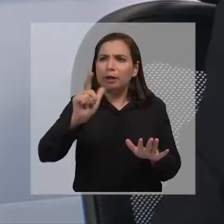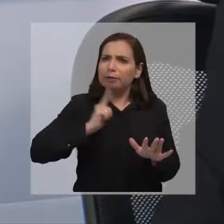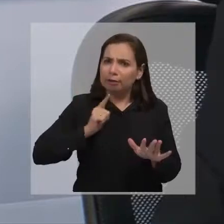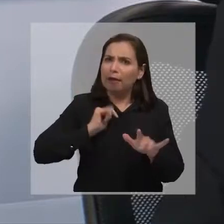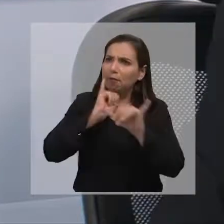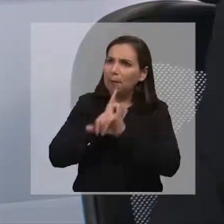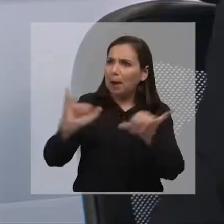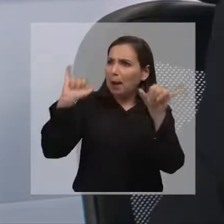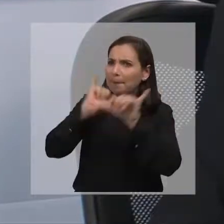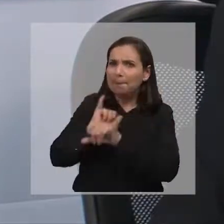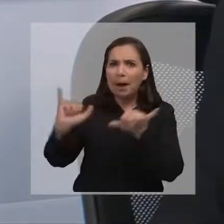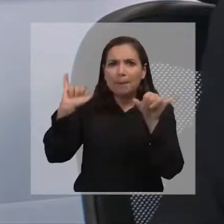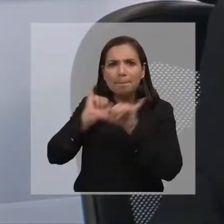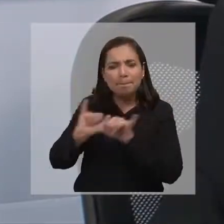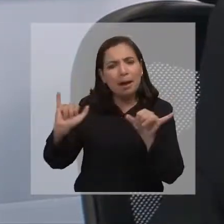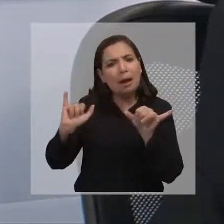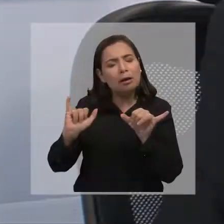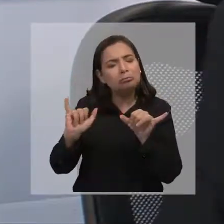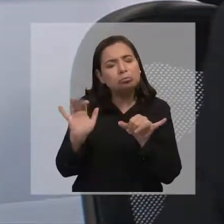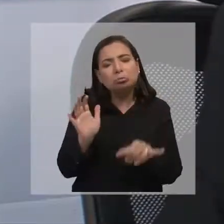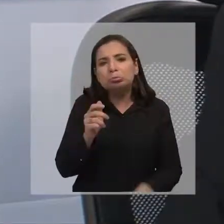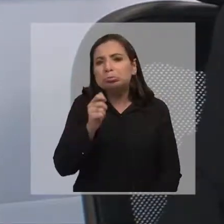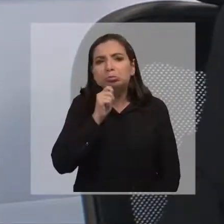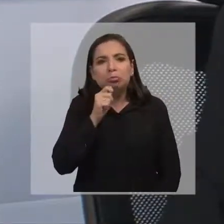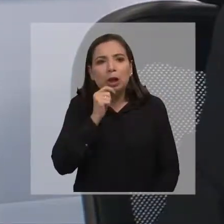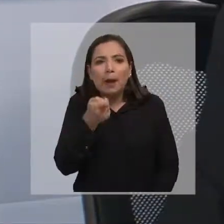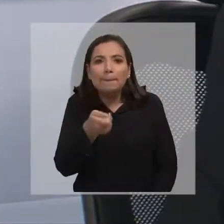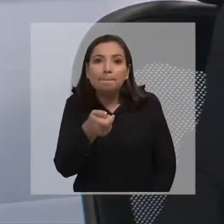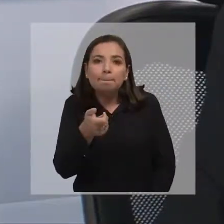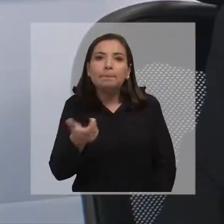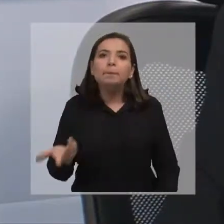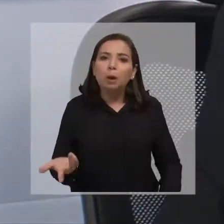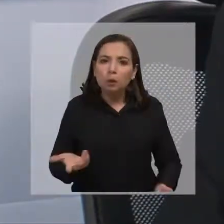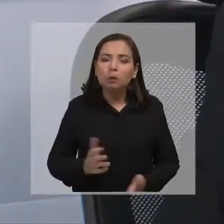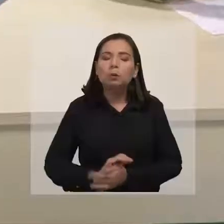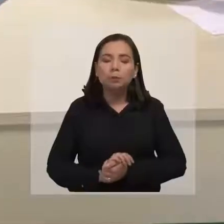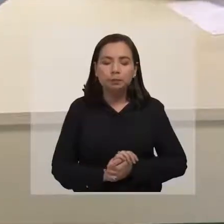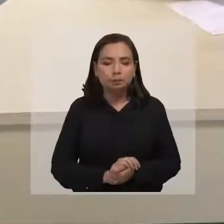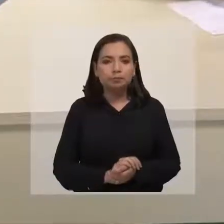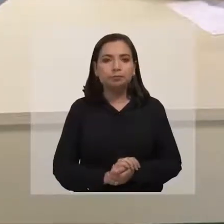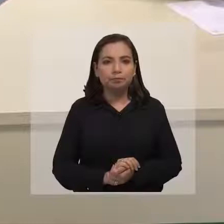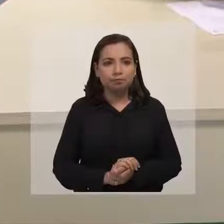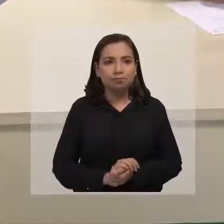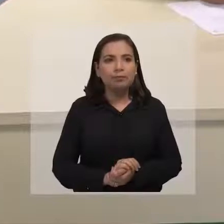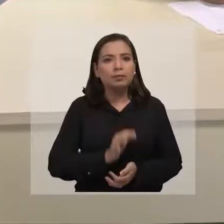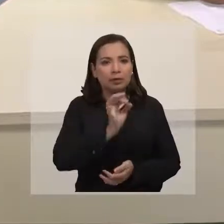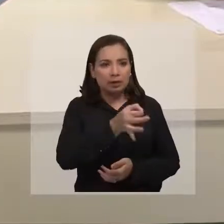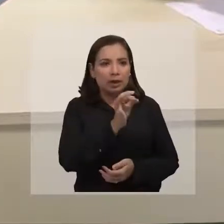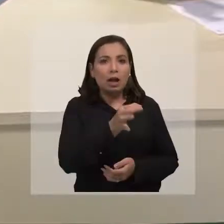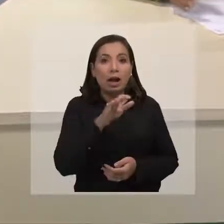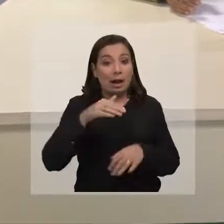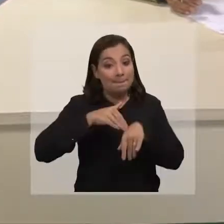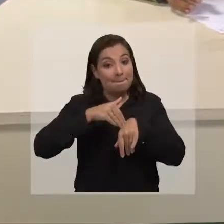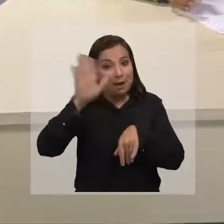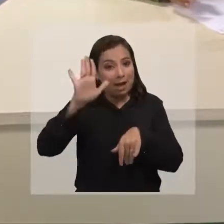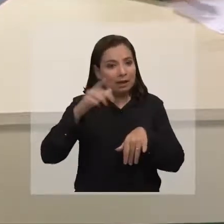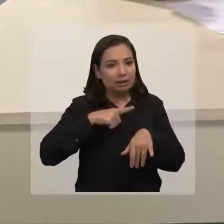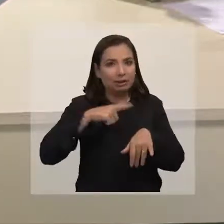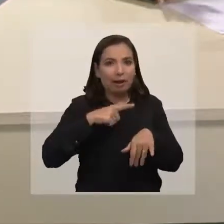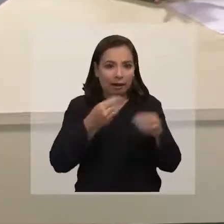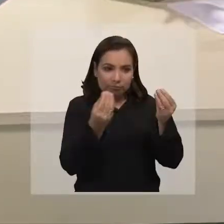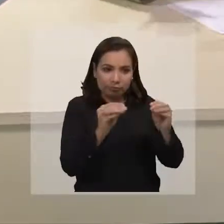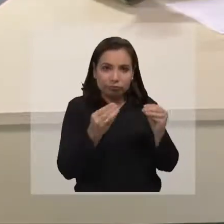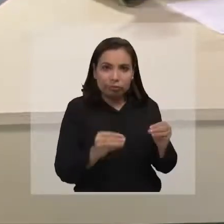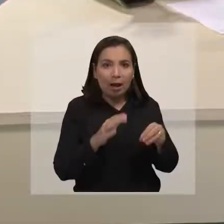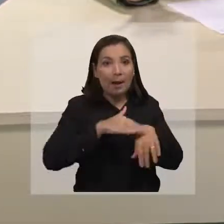de comunicação a nível nacional, né? É um tema, até foi divulgado, mas muito mais nas redes sociais,